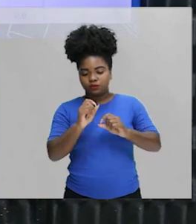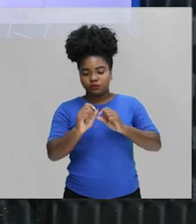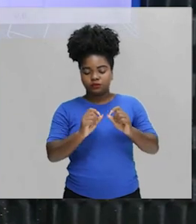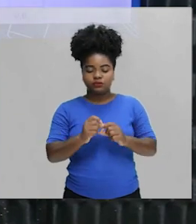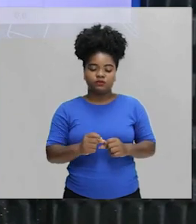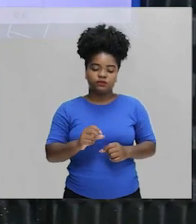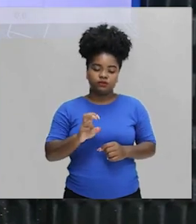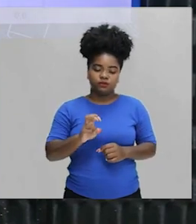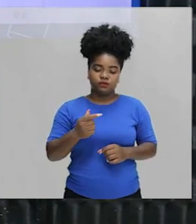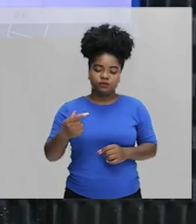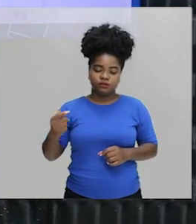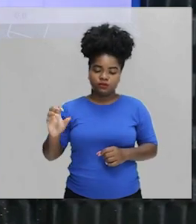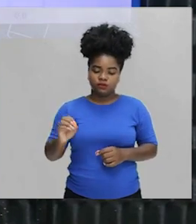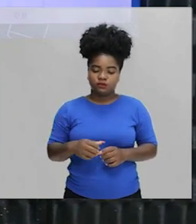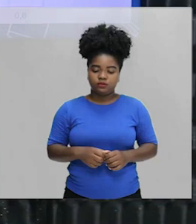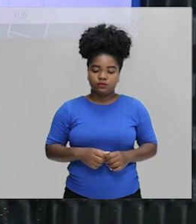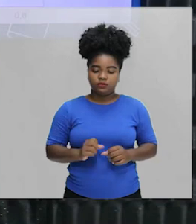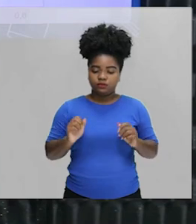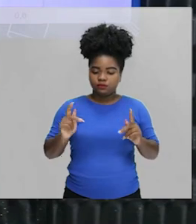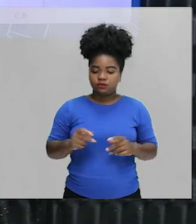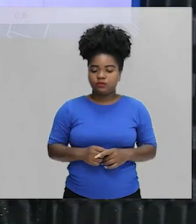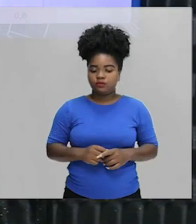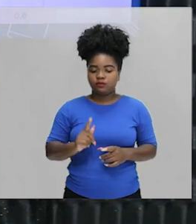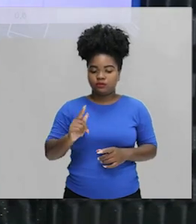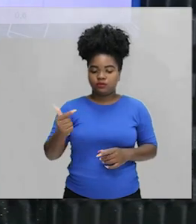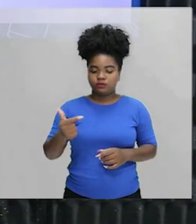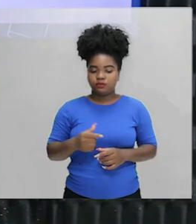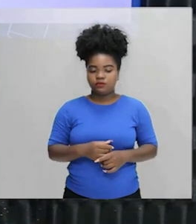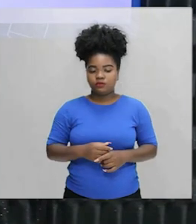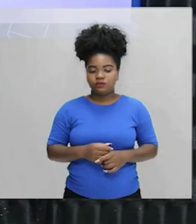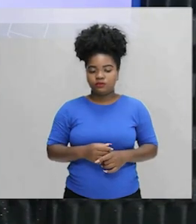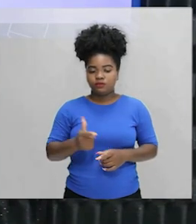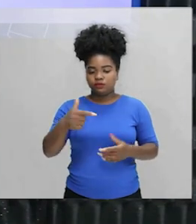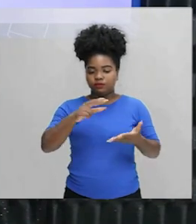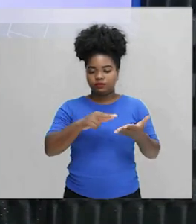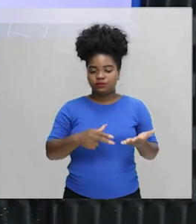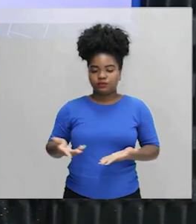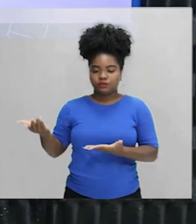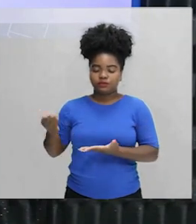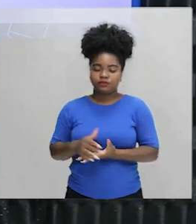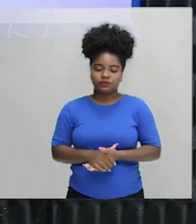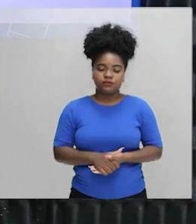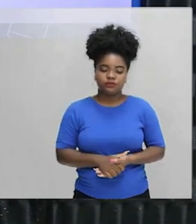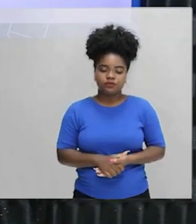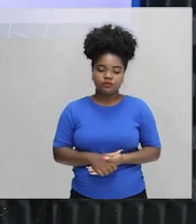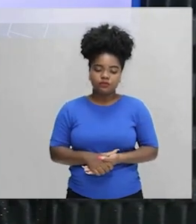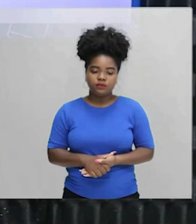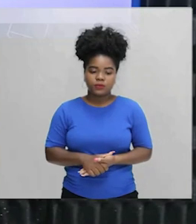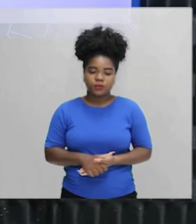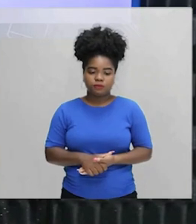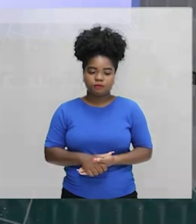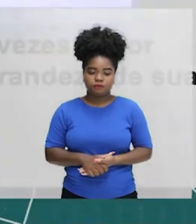5770 k Ok então nosso sol é o G2 cer as temperaturas em